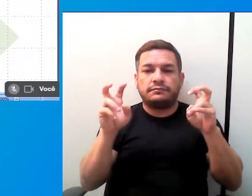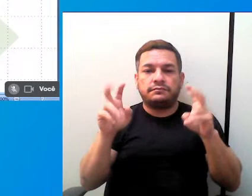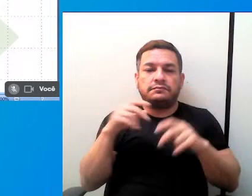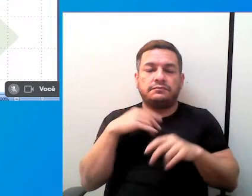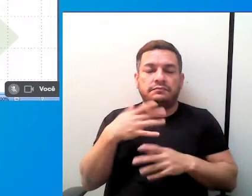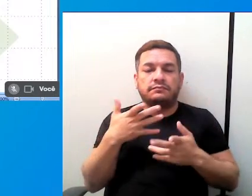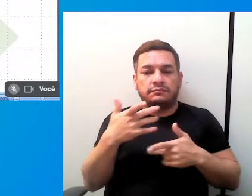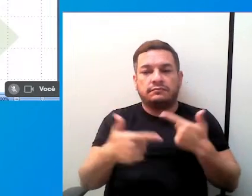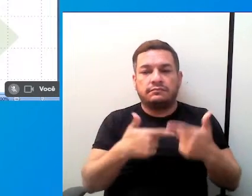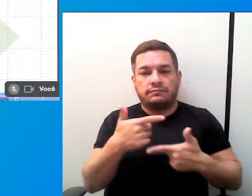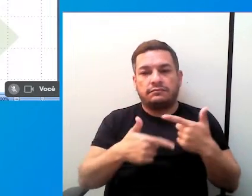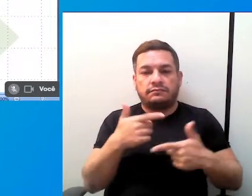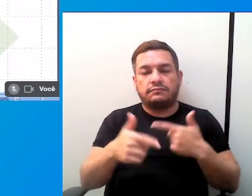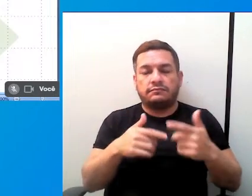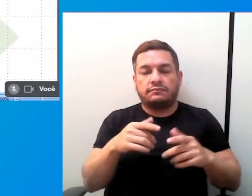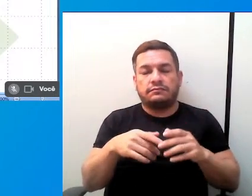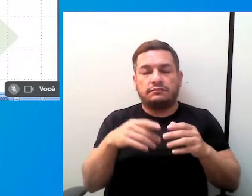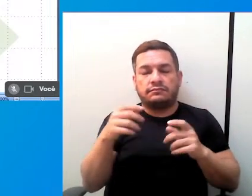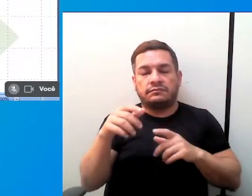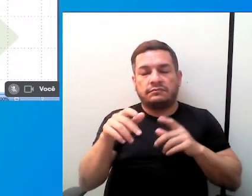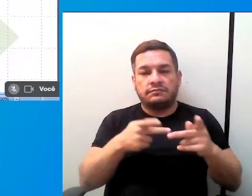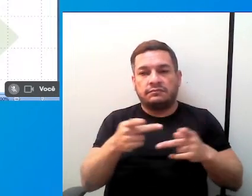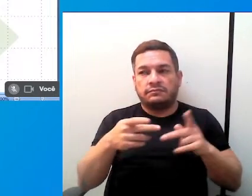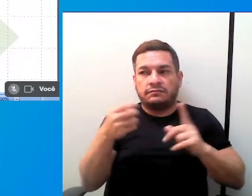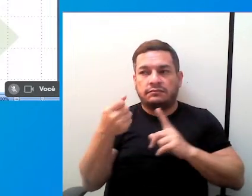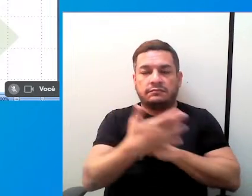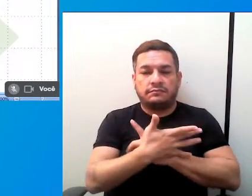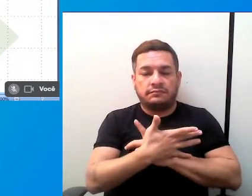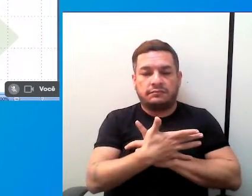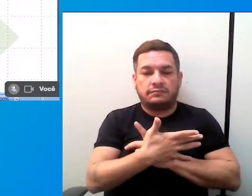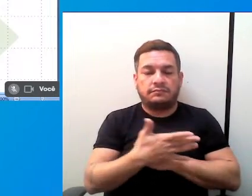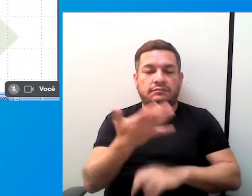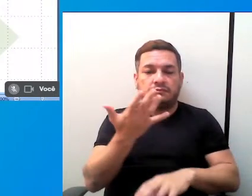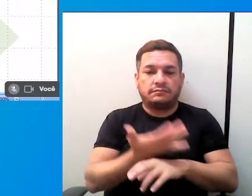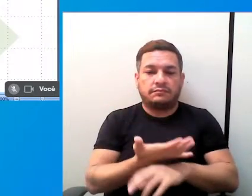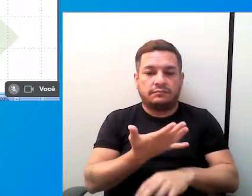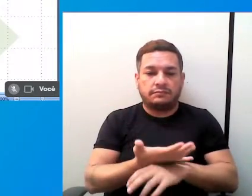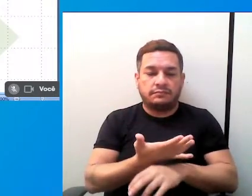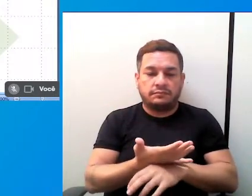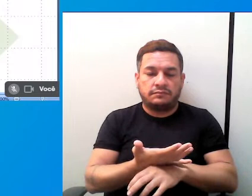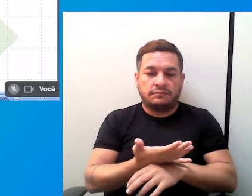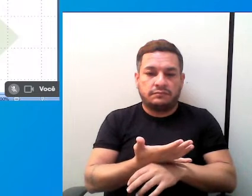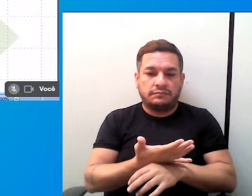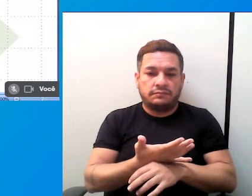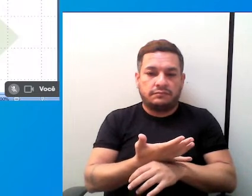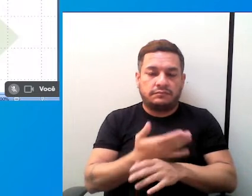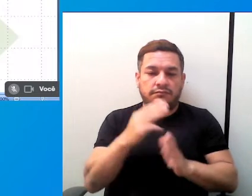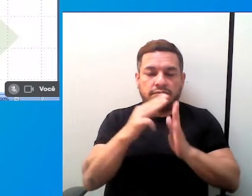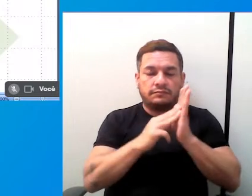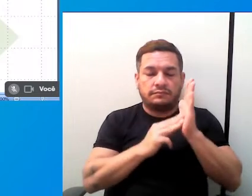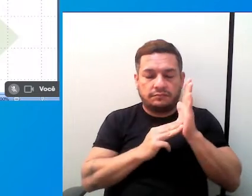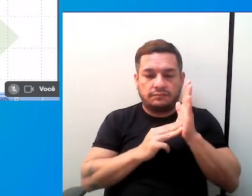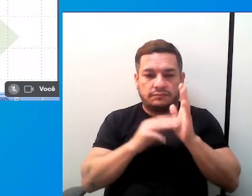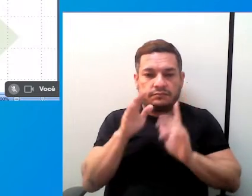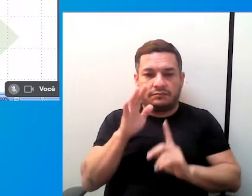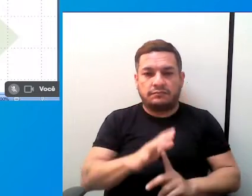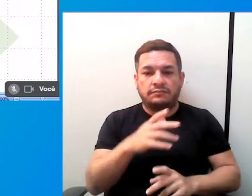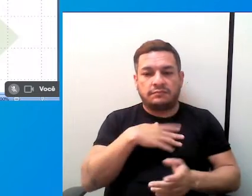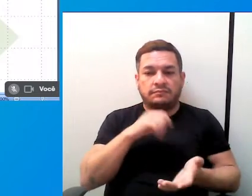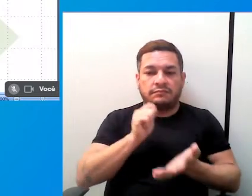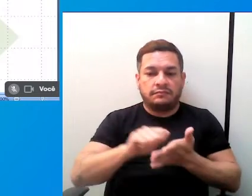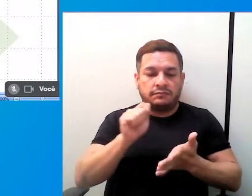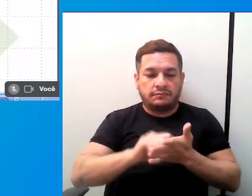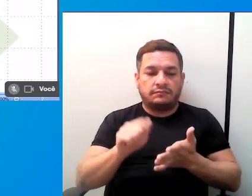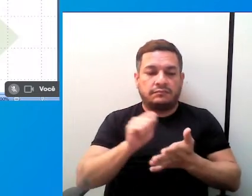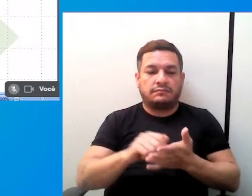que eles querem trabalhar no seu projeto de extensão. Na disciplina de metodologia de projetos integradores, eles